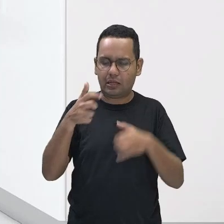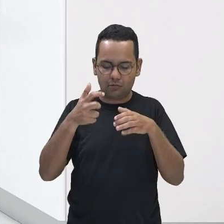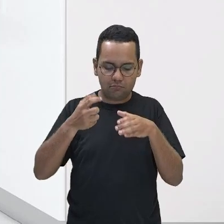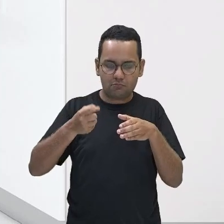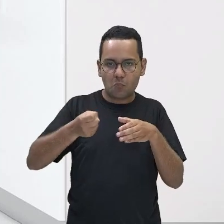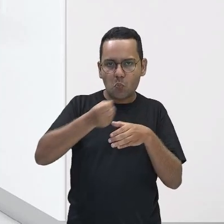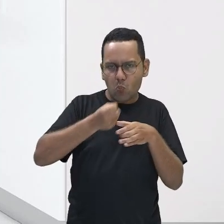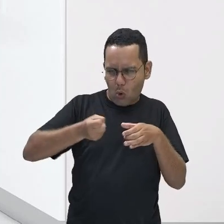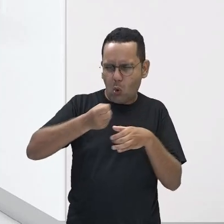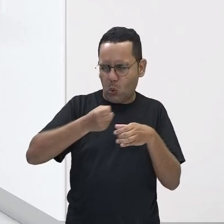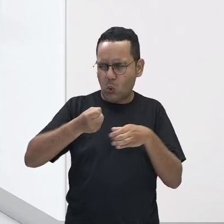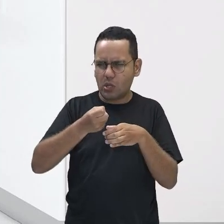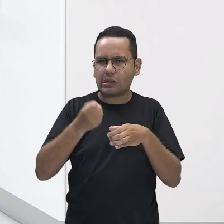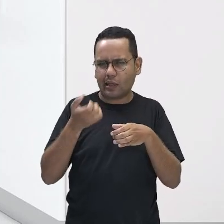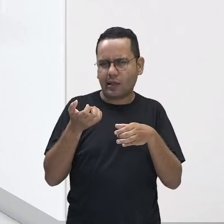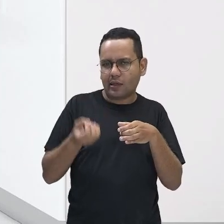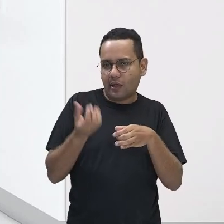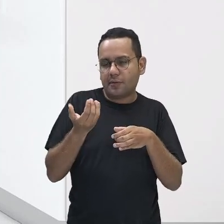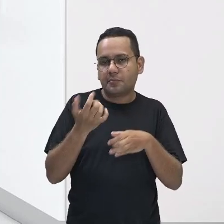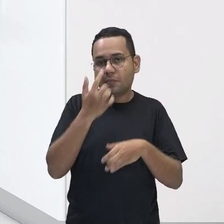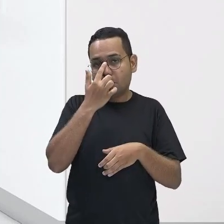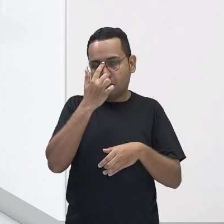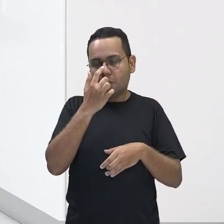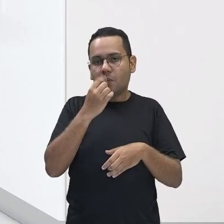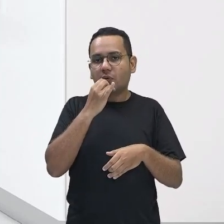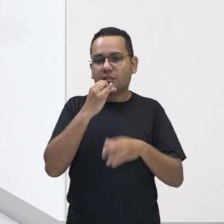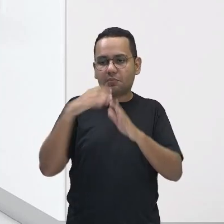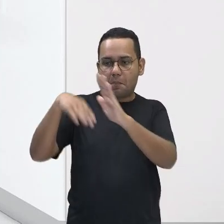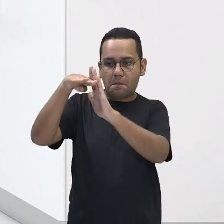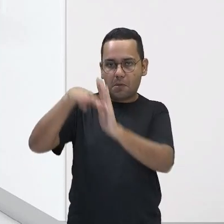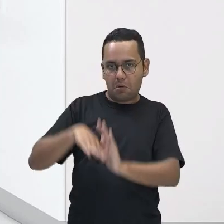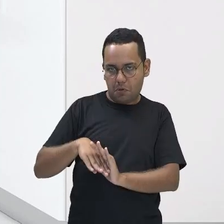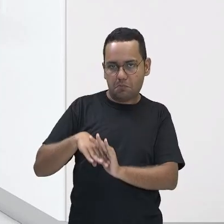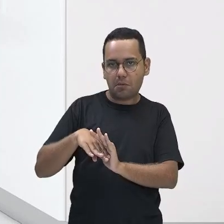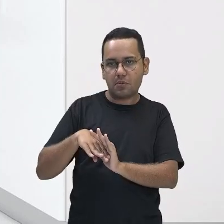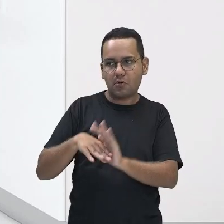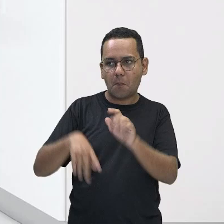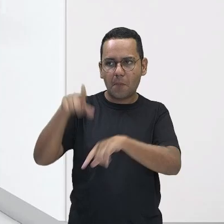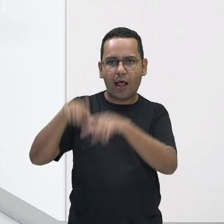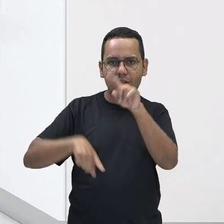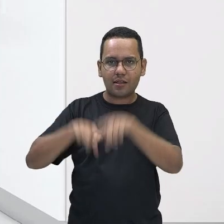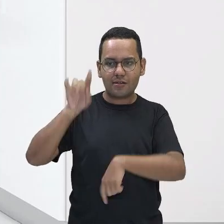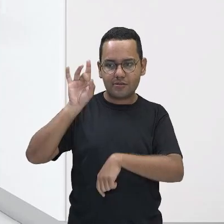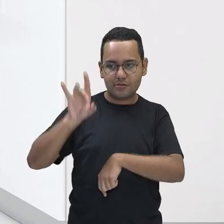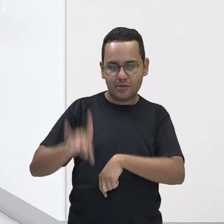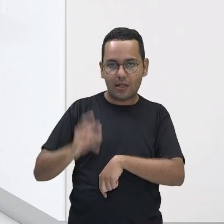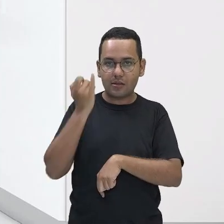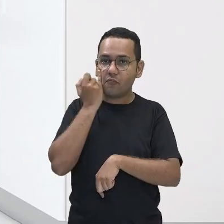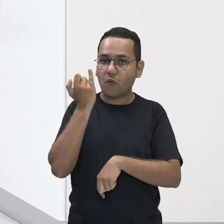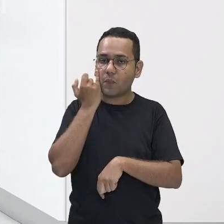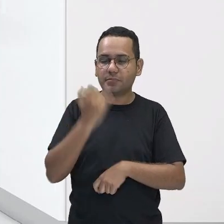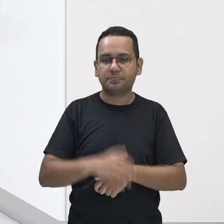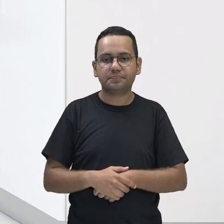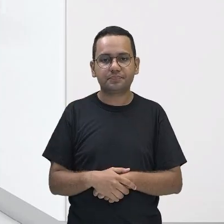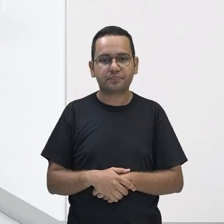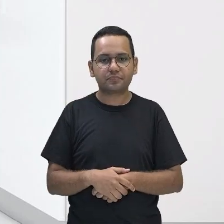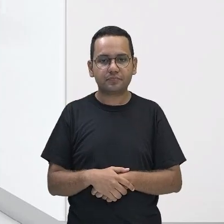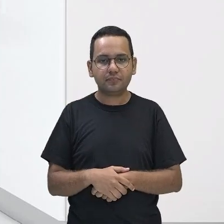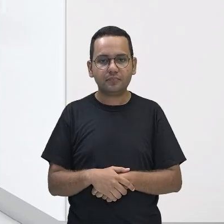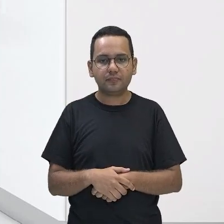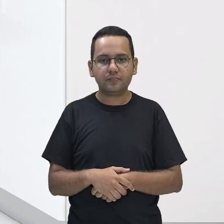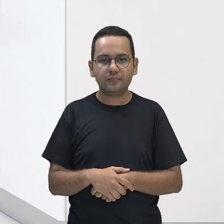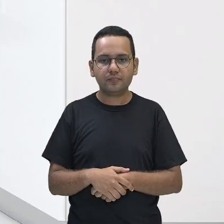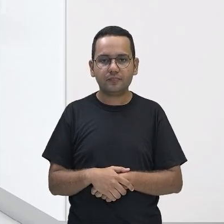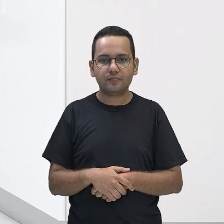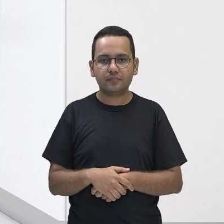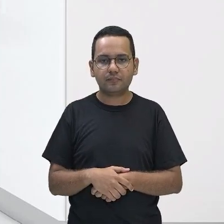uma receita que estava num papel, você tem ali todos os ingredientes, e aí você vai,